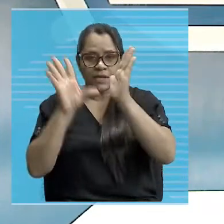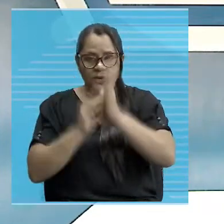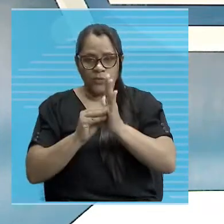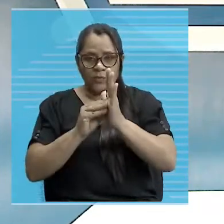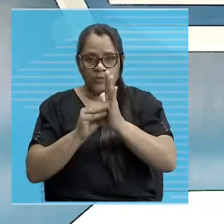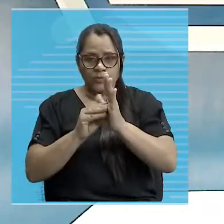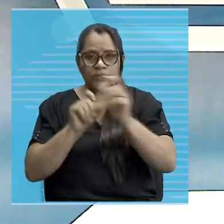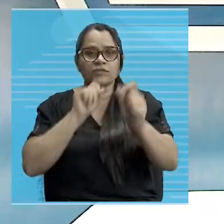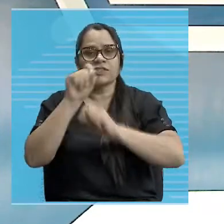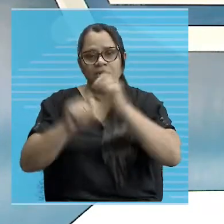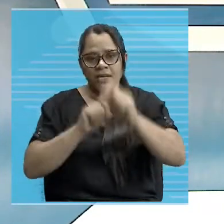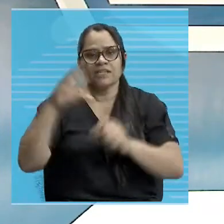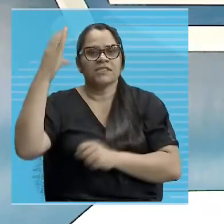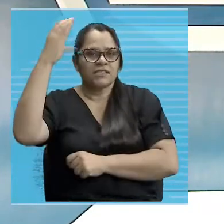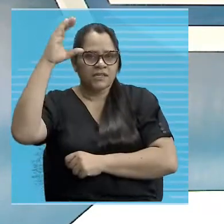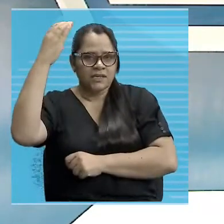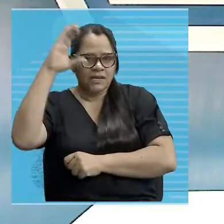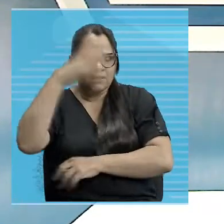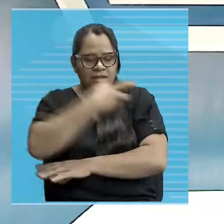ciências da natureza